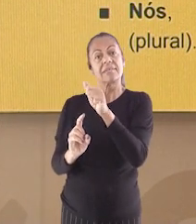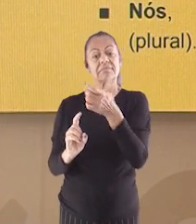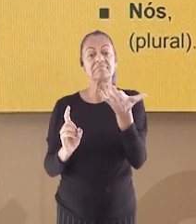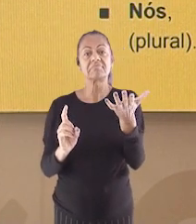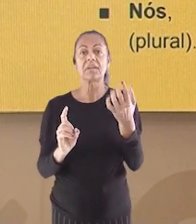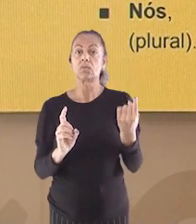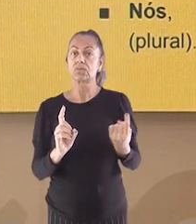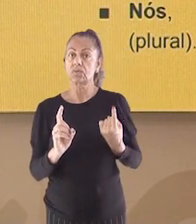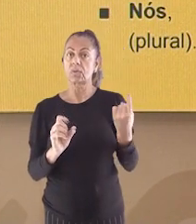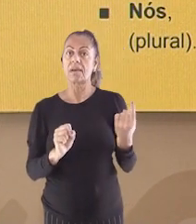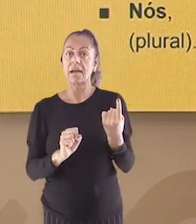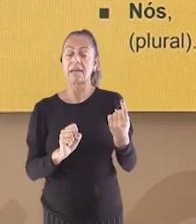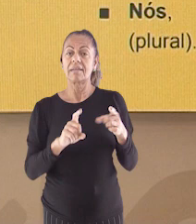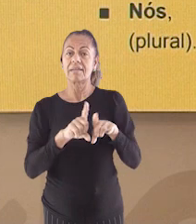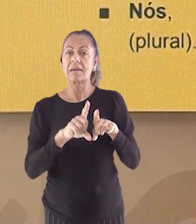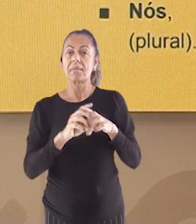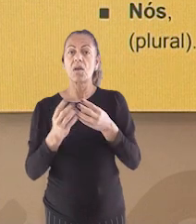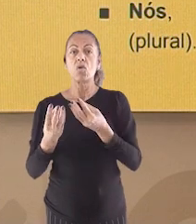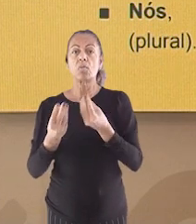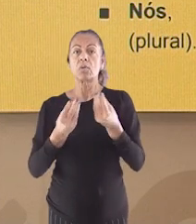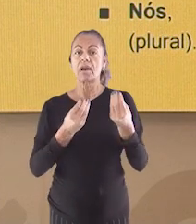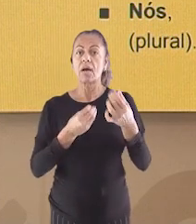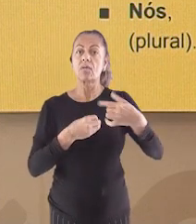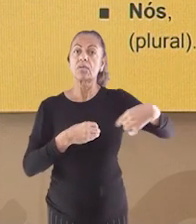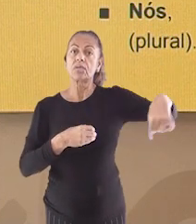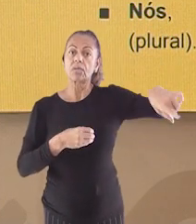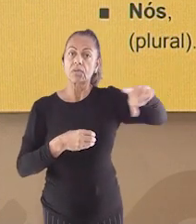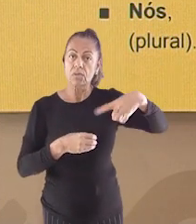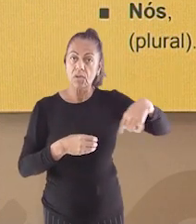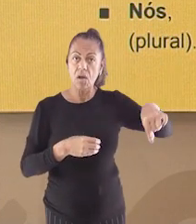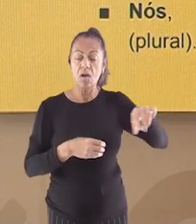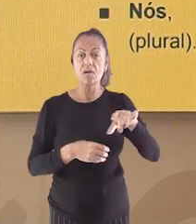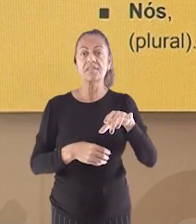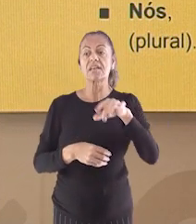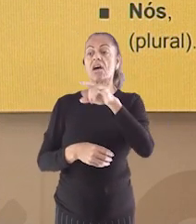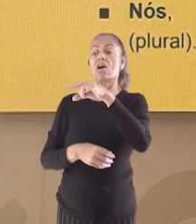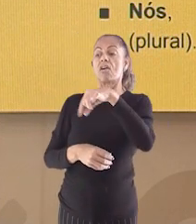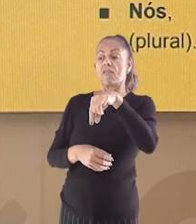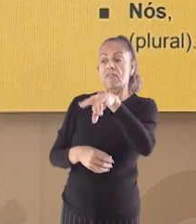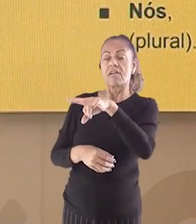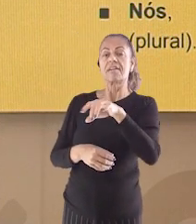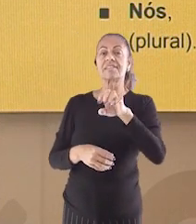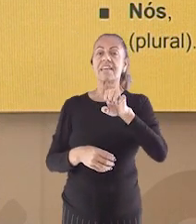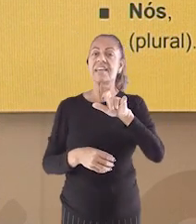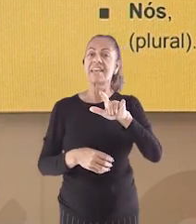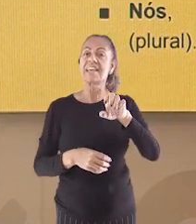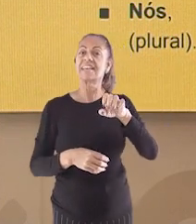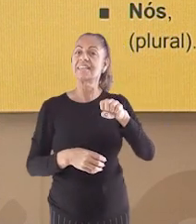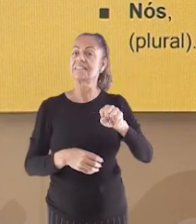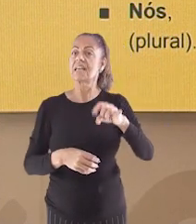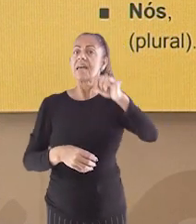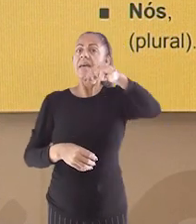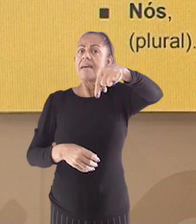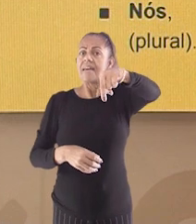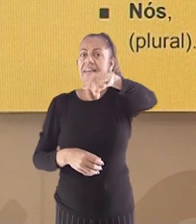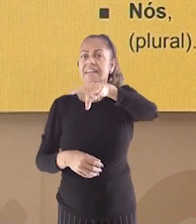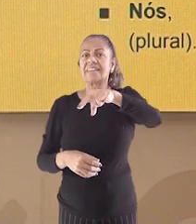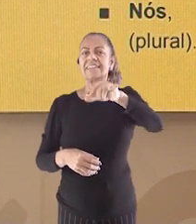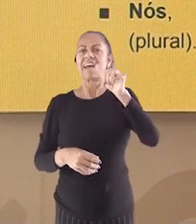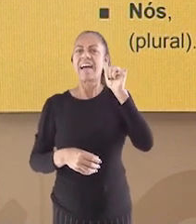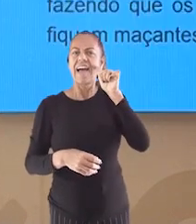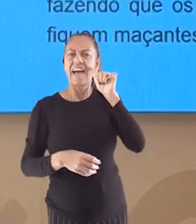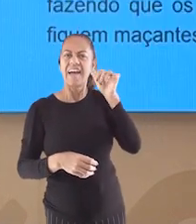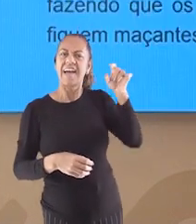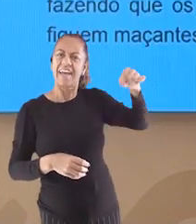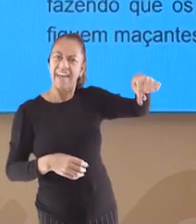é o singular. E no plural nós temos o nós, vós, eles e elas. Os pronomes